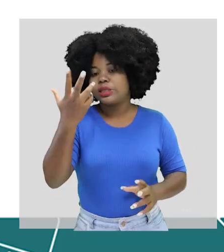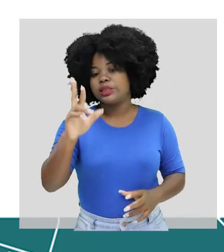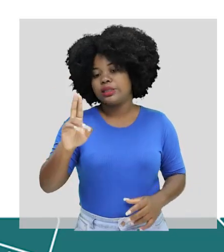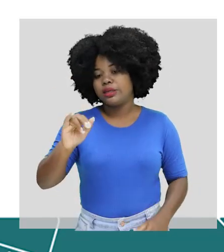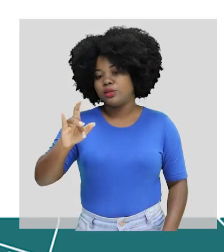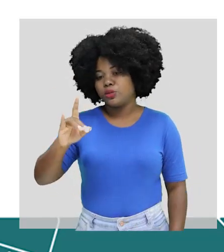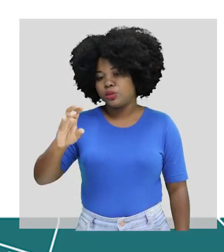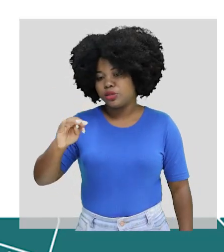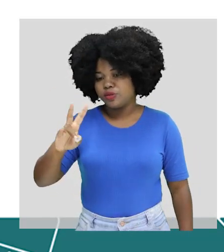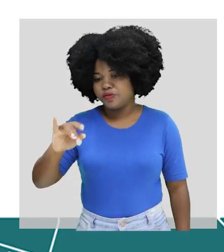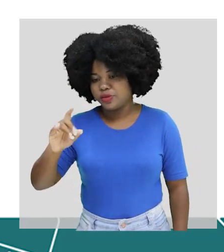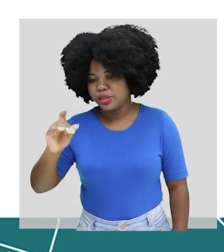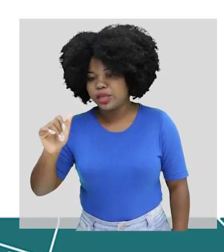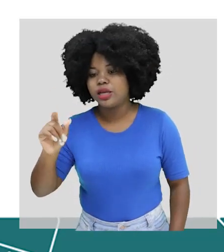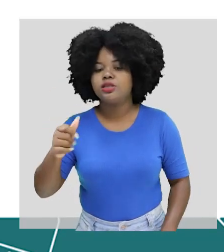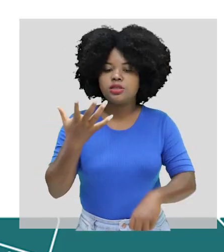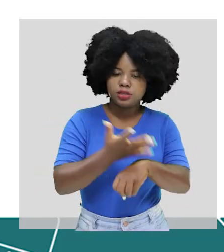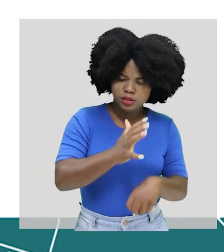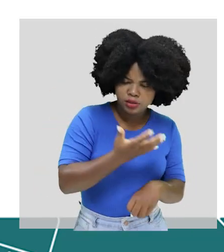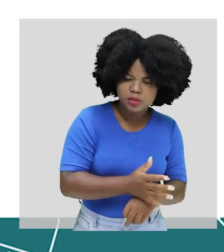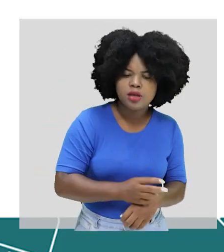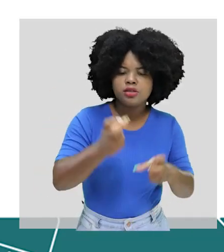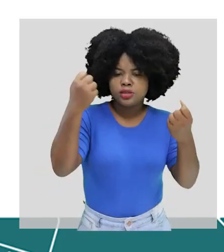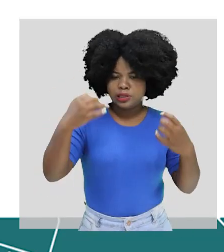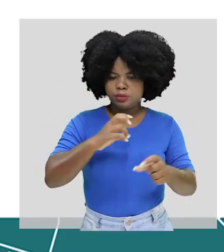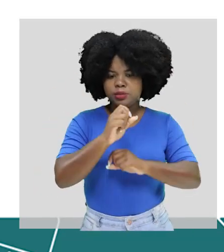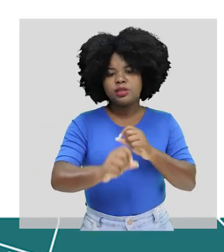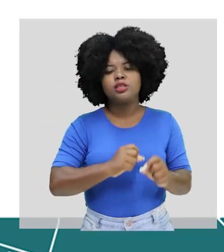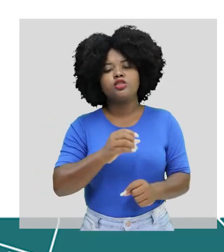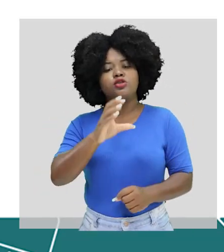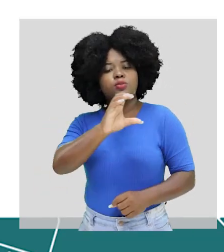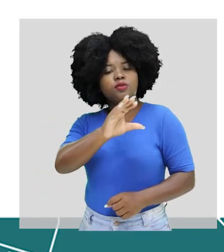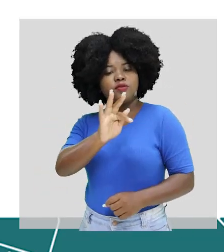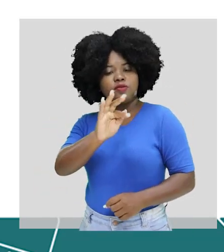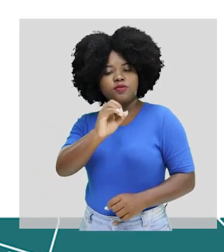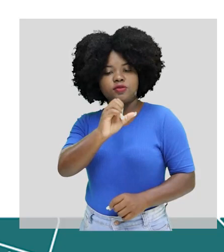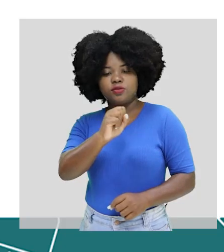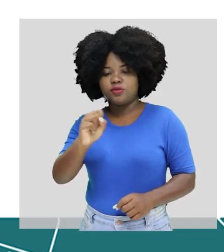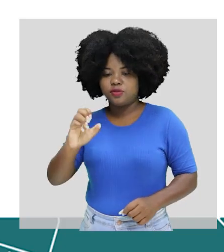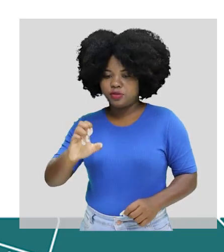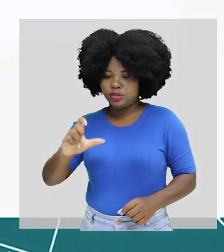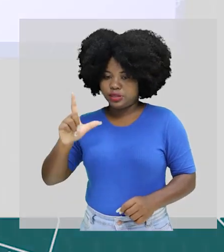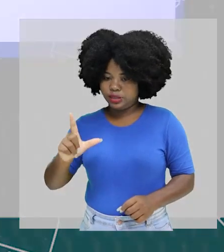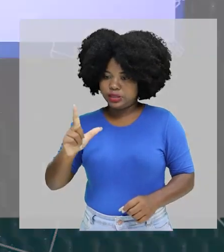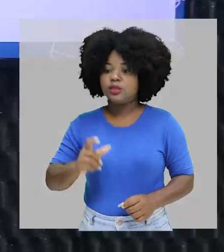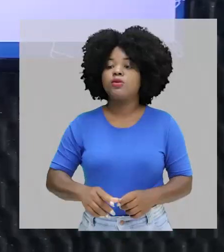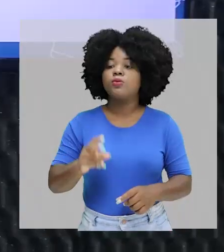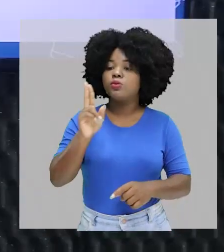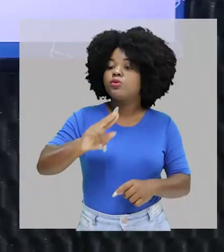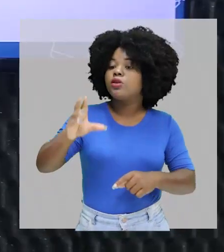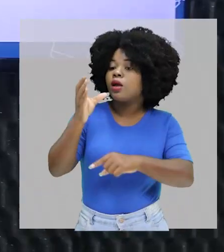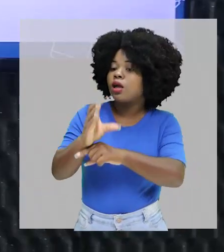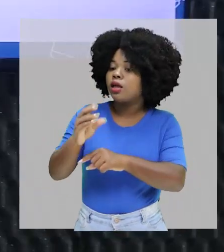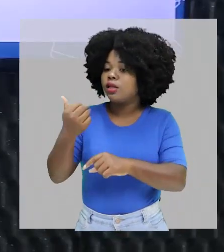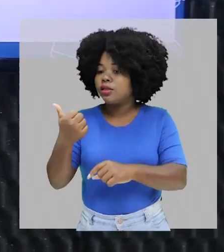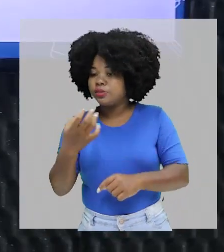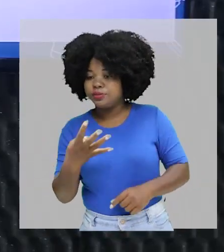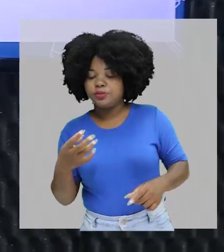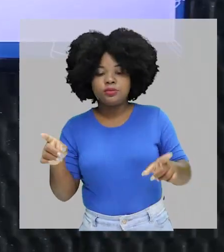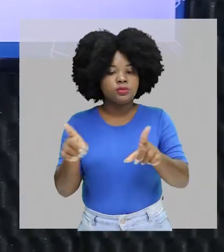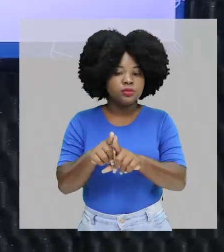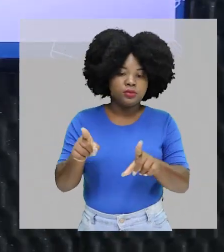por exemplo, da datação de fósseis, utilizando o carbono 14. Agora, existem